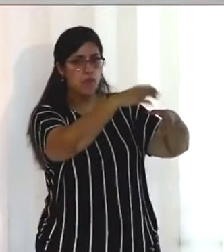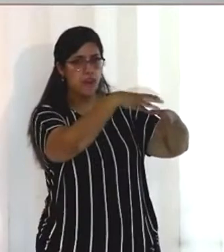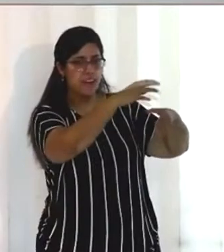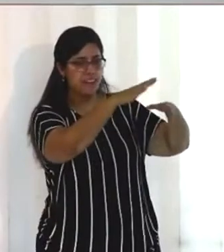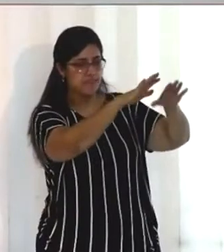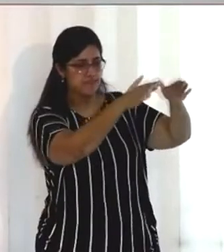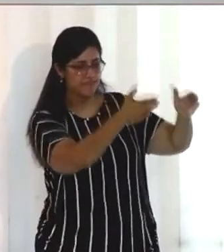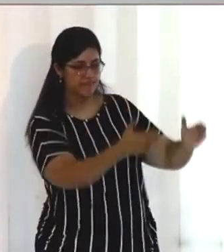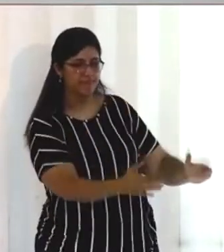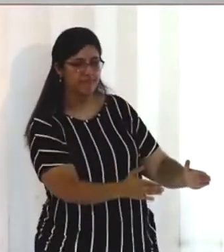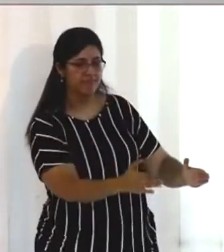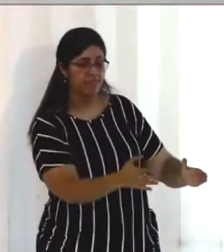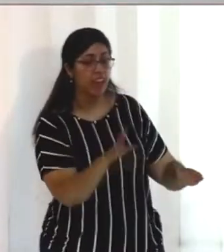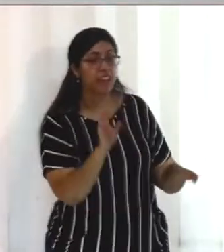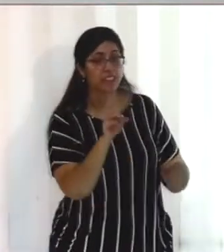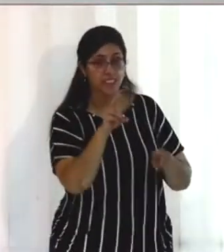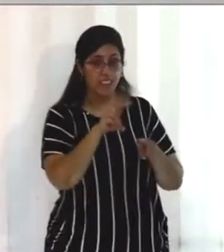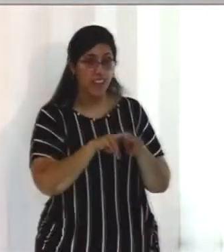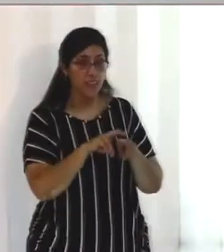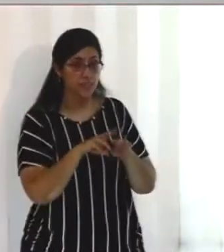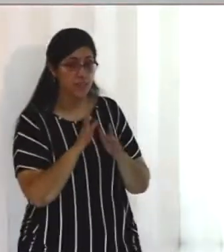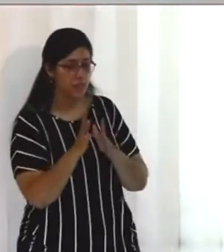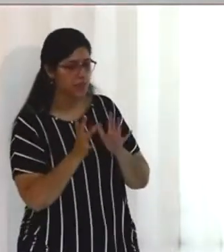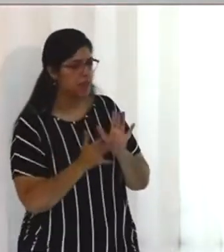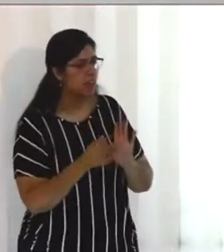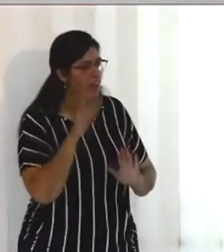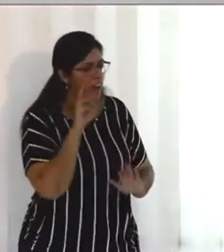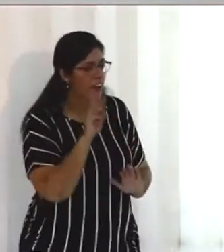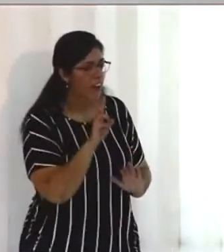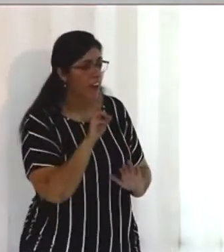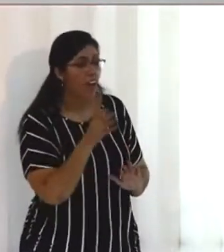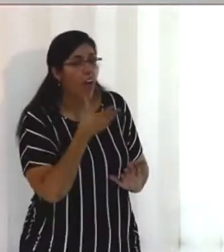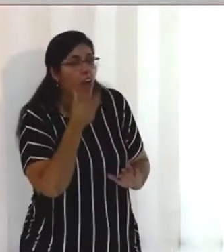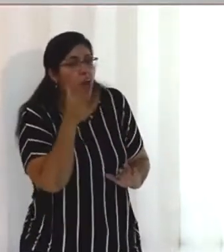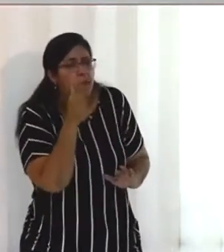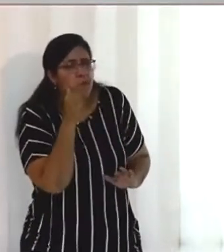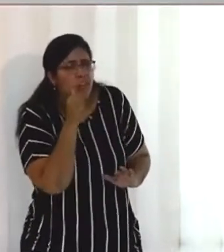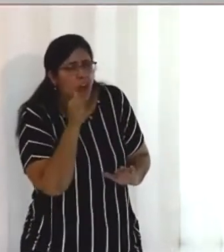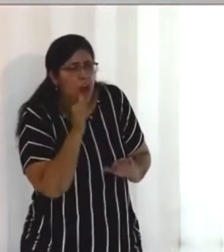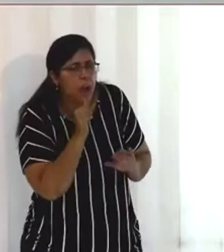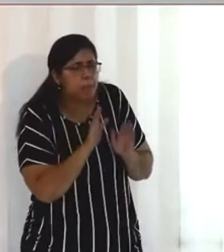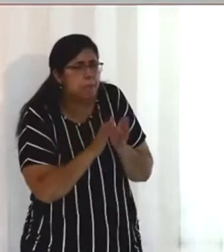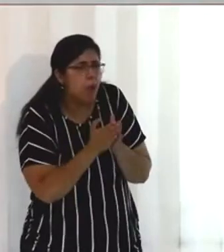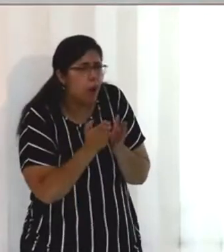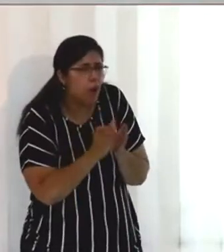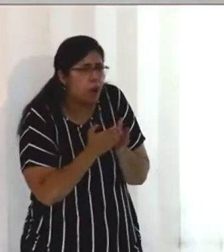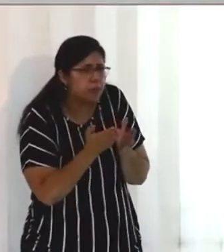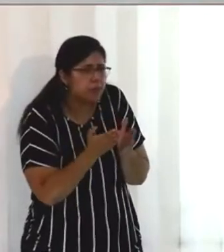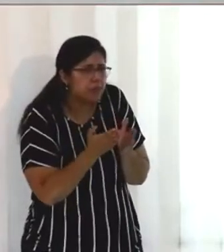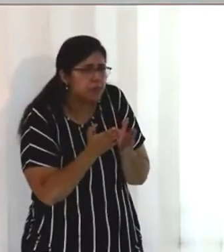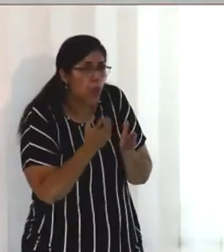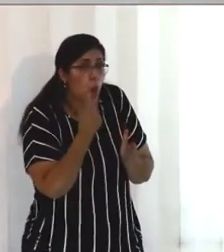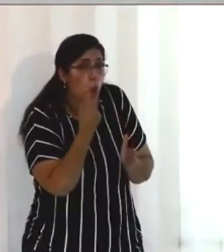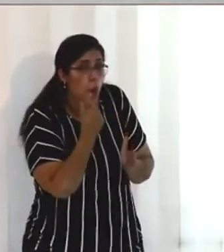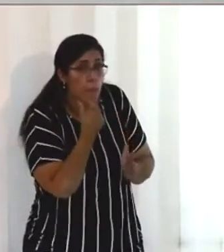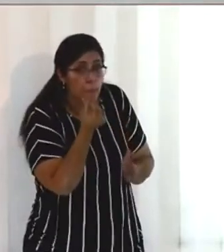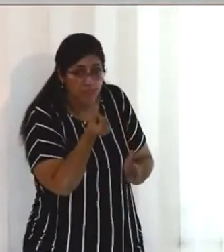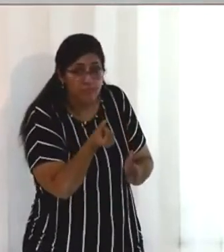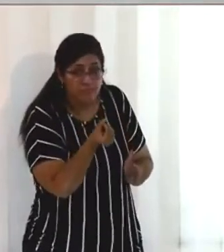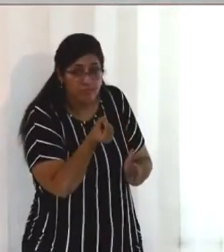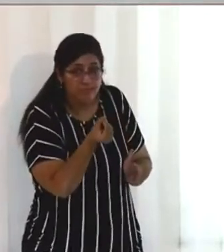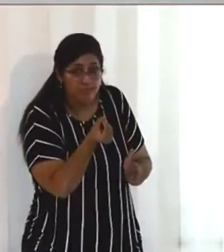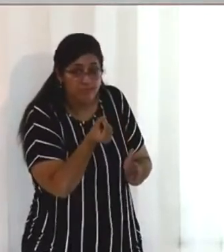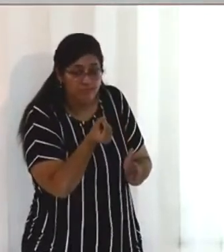moeda só, e então é como se as pessoas dissessem, que oferta é essa, tão pouco? Mas Jesus diz, não é